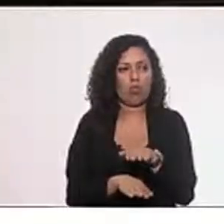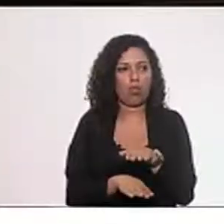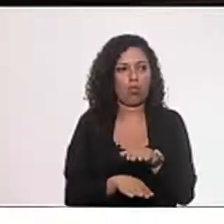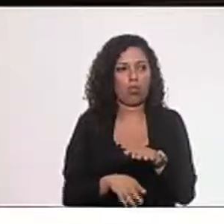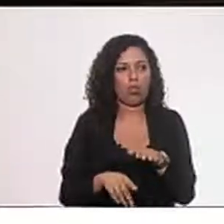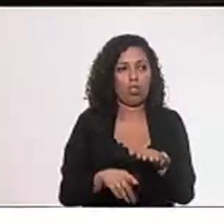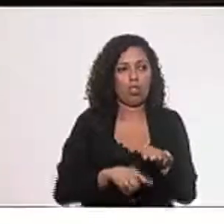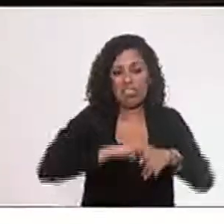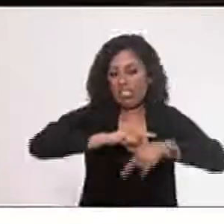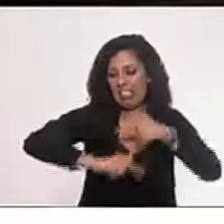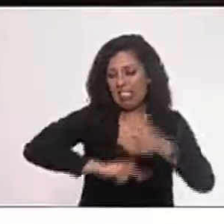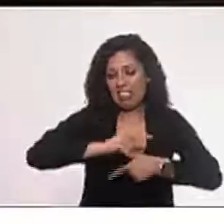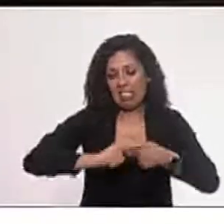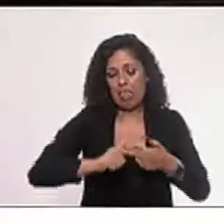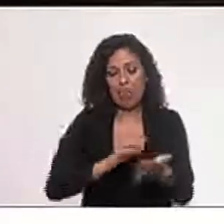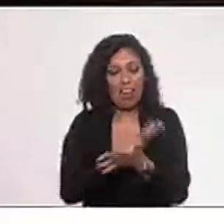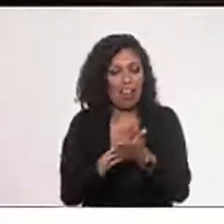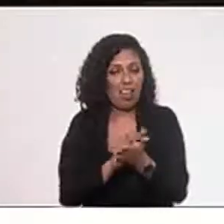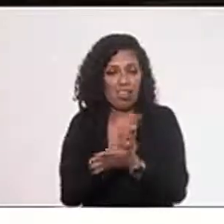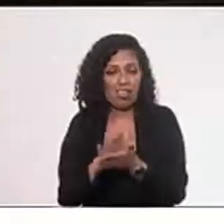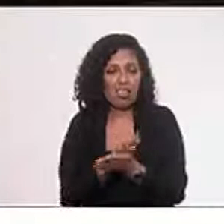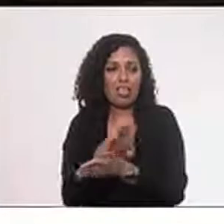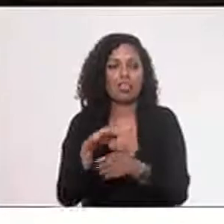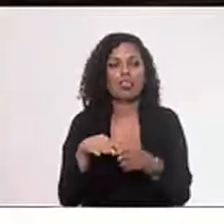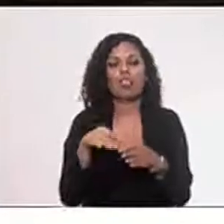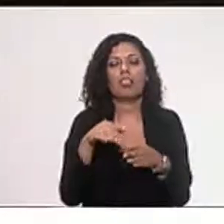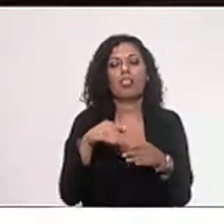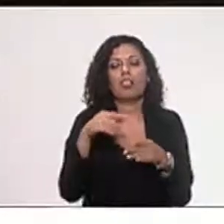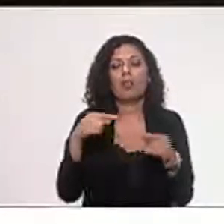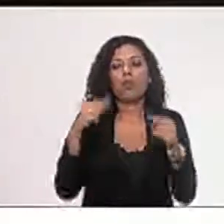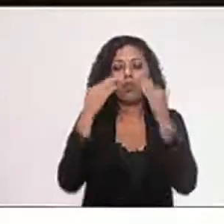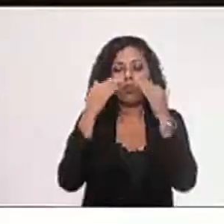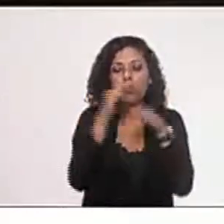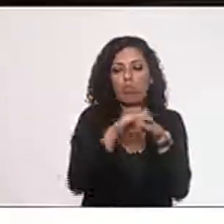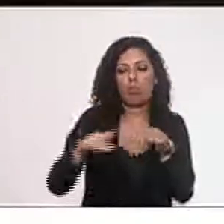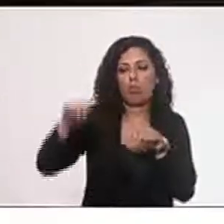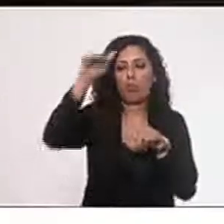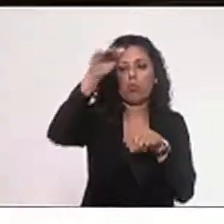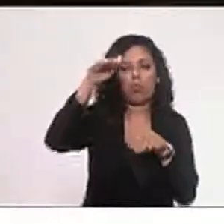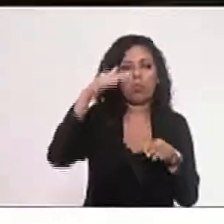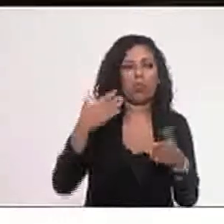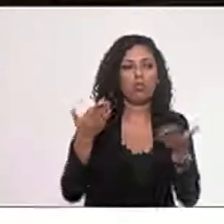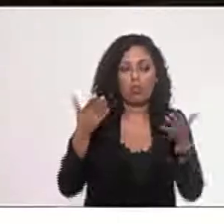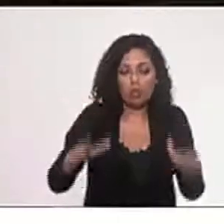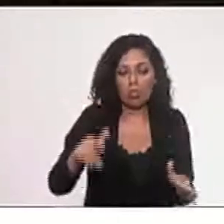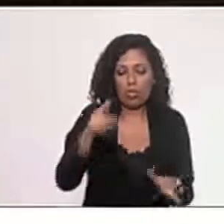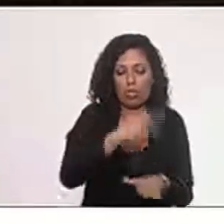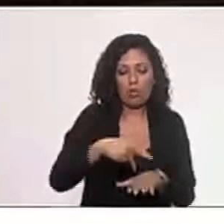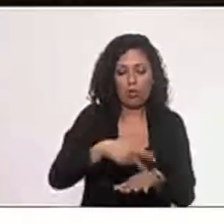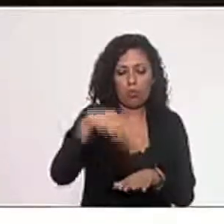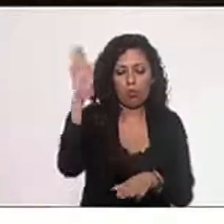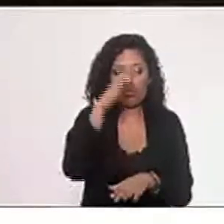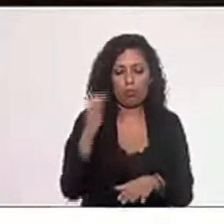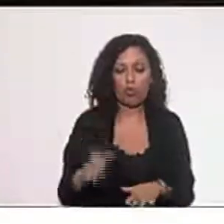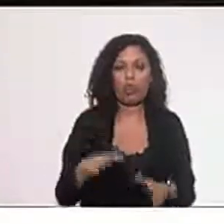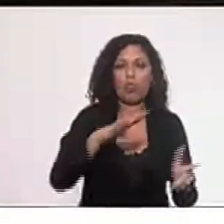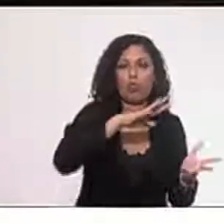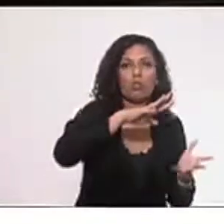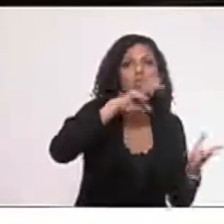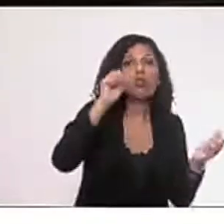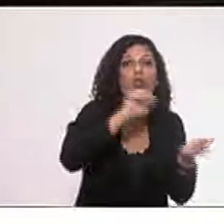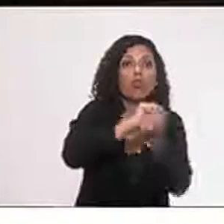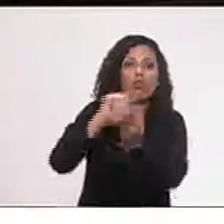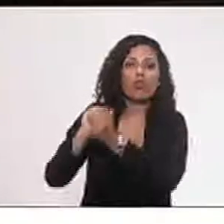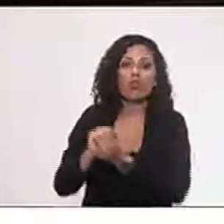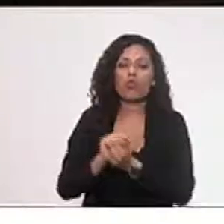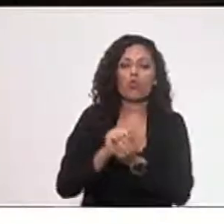abre que não trabalha mais com a lógica da soberania não pretende mais inserir o brasil no mundo globalizado como um